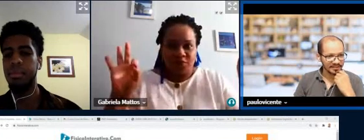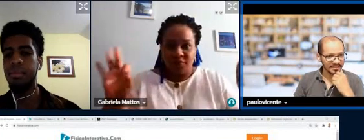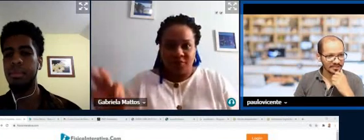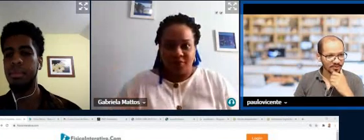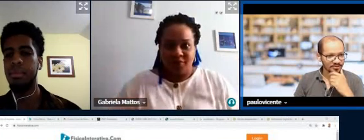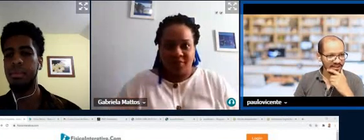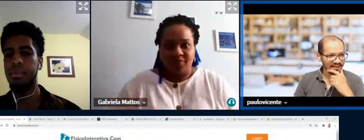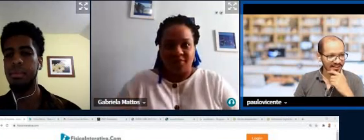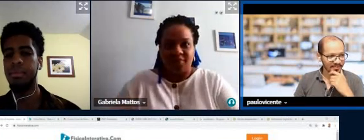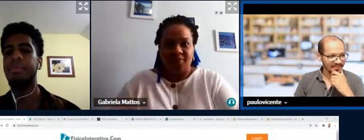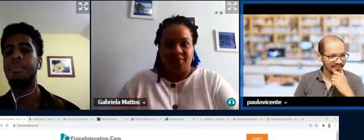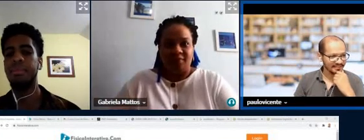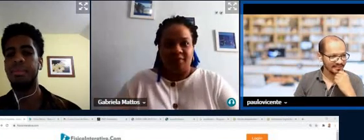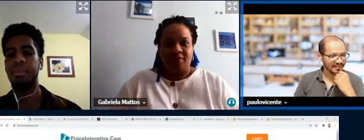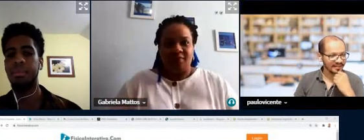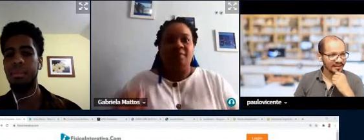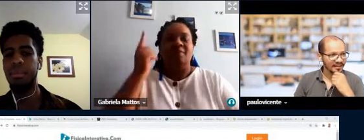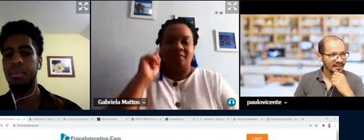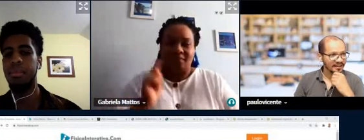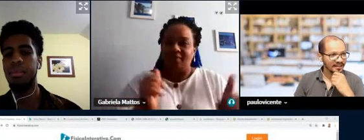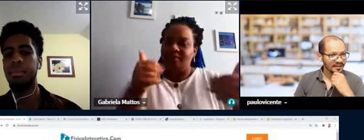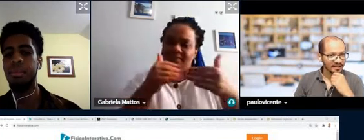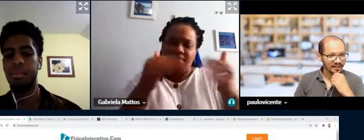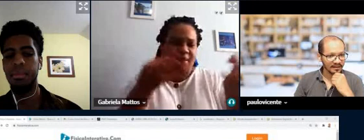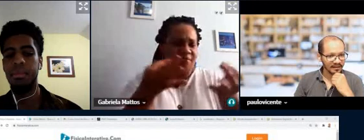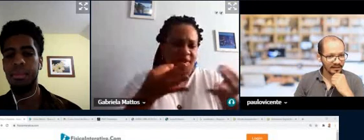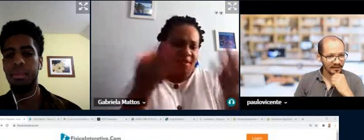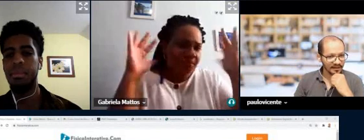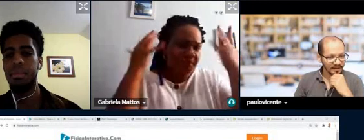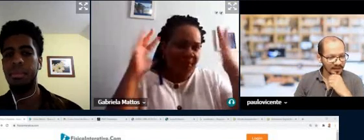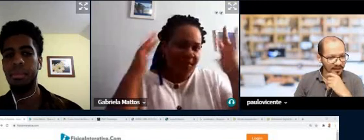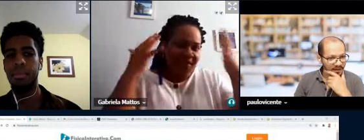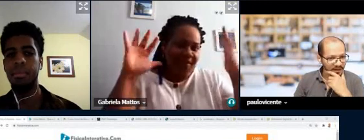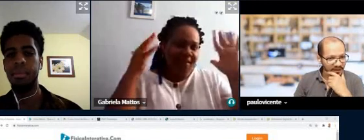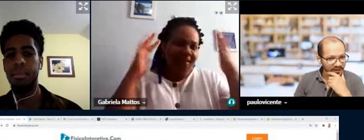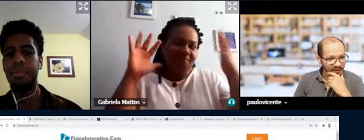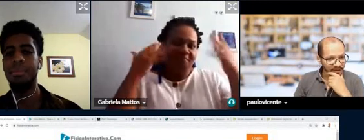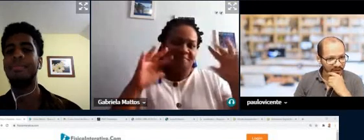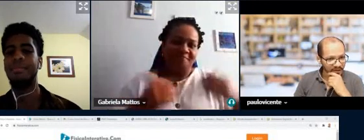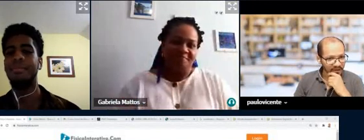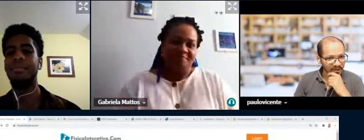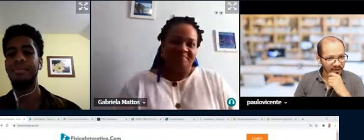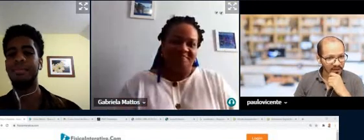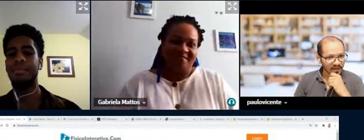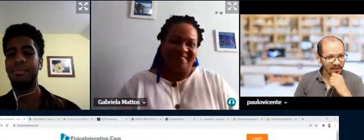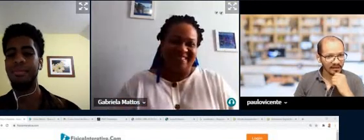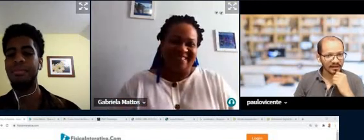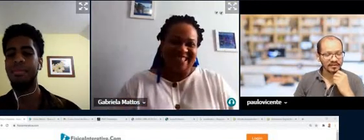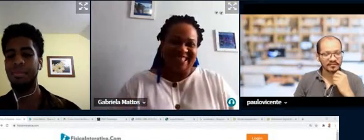Se quiserem se pronunciar... Ele está dizendo também que ela concorda, que foi ótimo, foi muito bom, foi tranquilo. O senhor está de